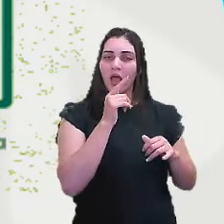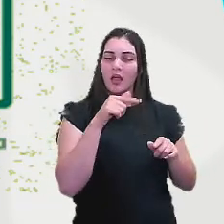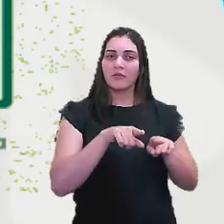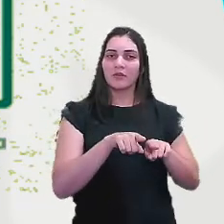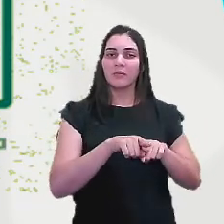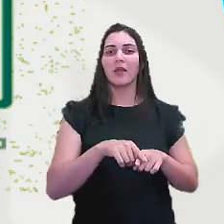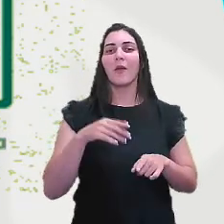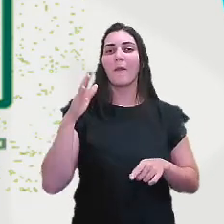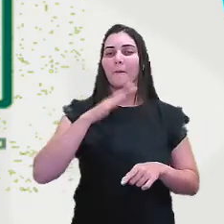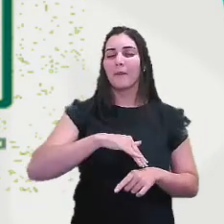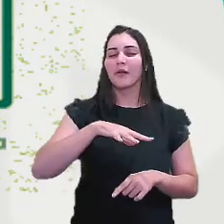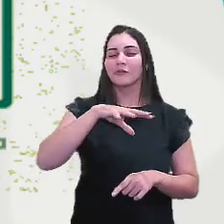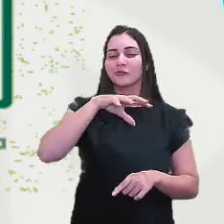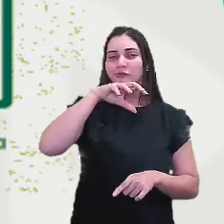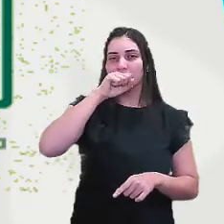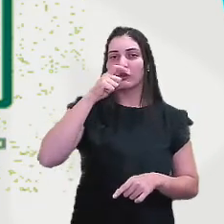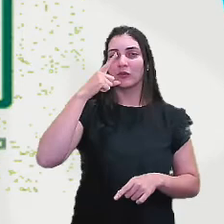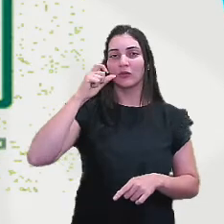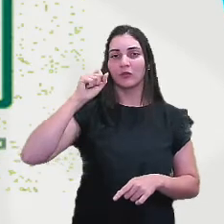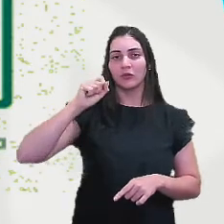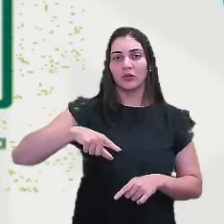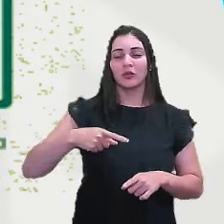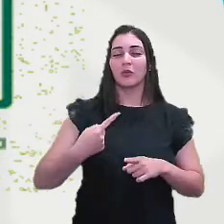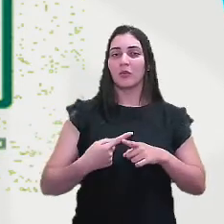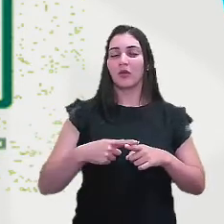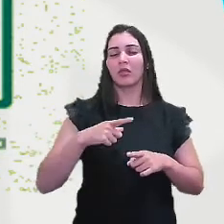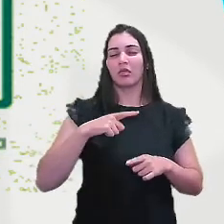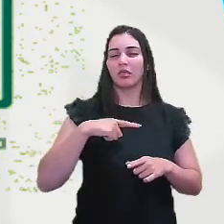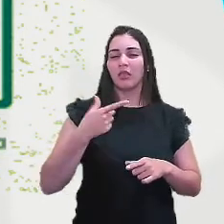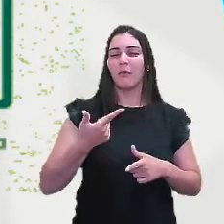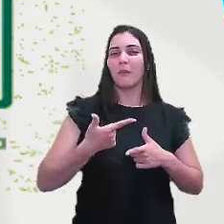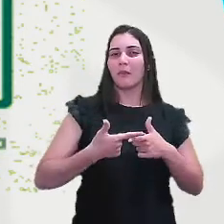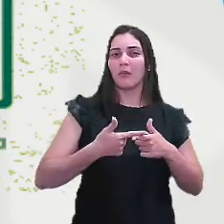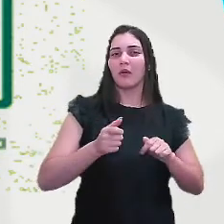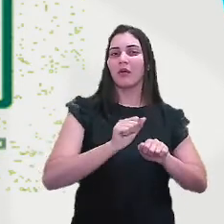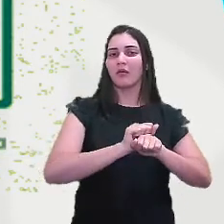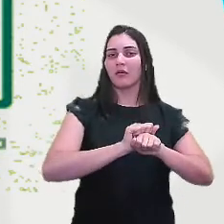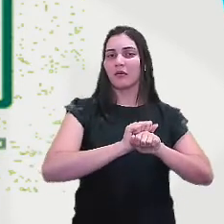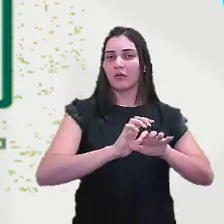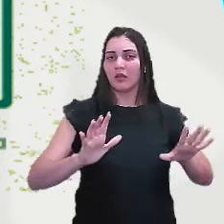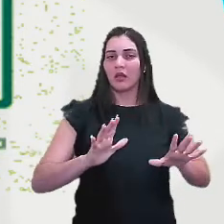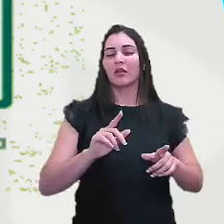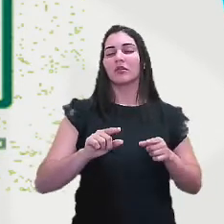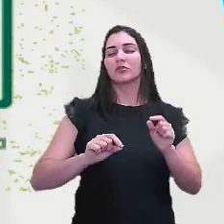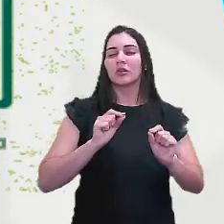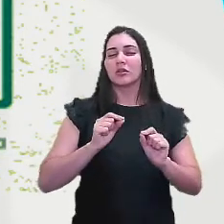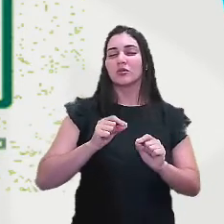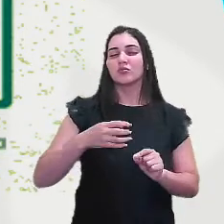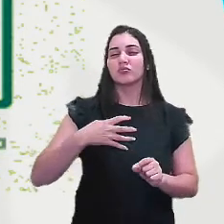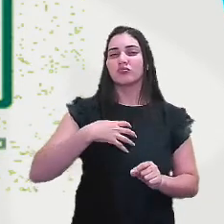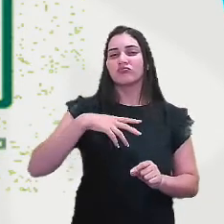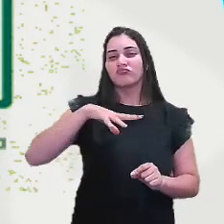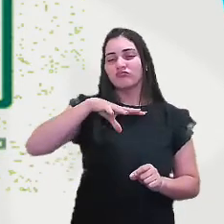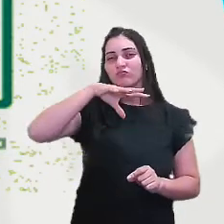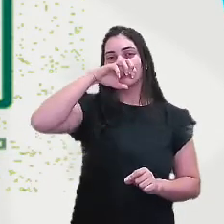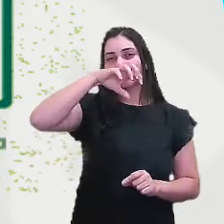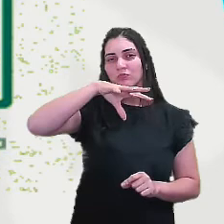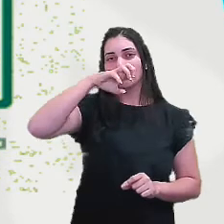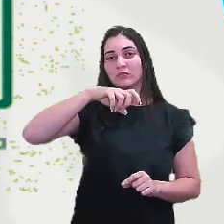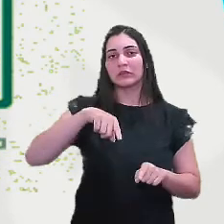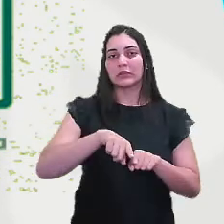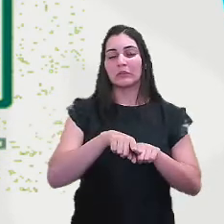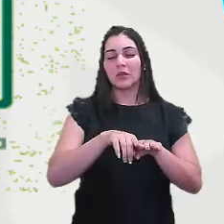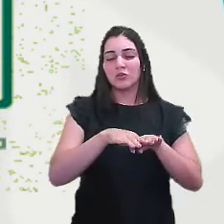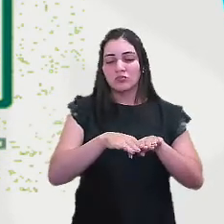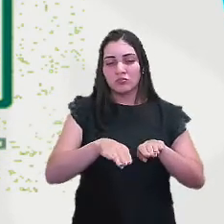do lixo em decomposição, então há um desconforto claro dos nossos bulbos, né, olfatórios, né? Aumento